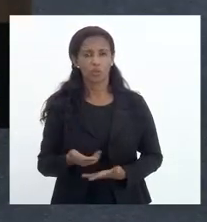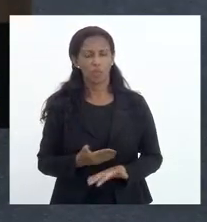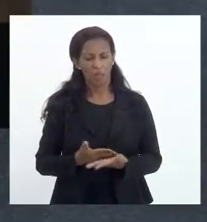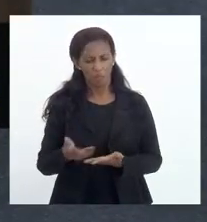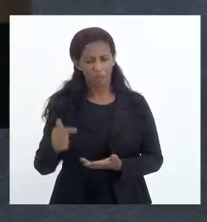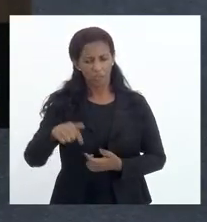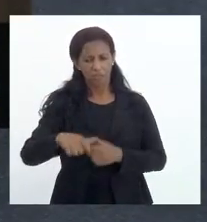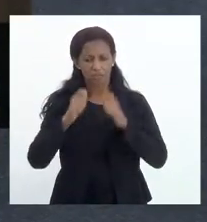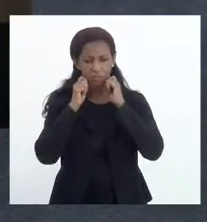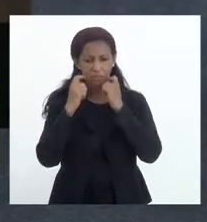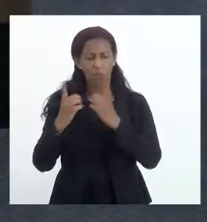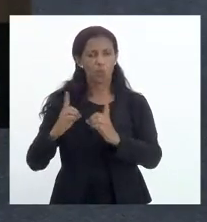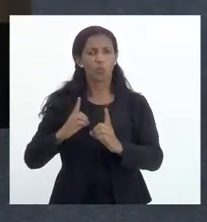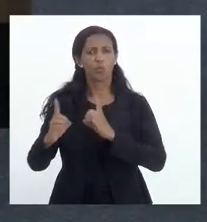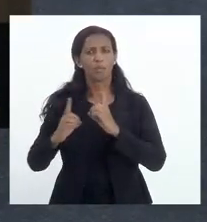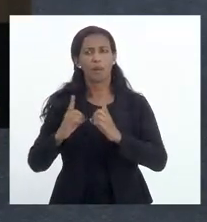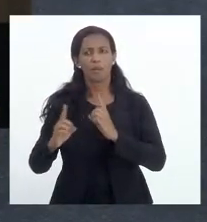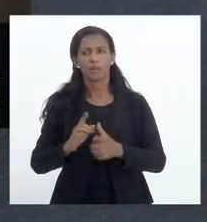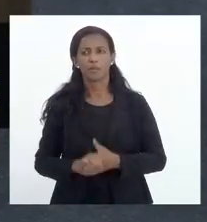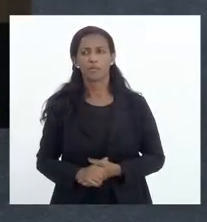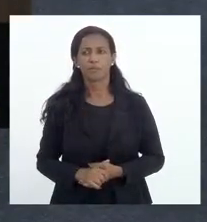desse Parlamento, um debate